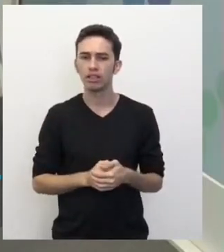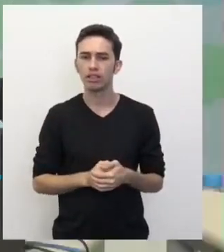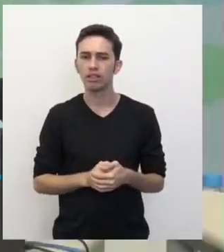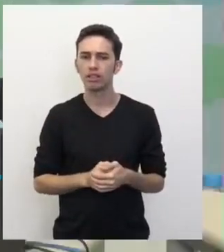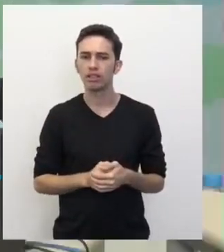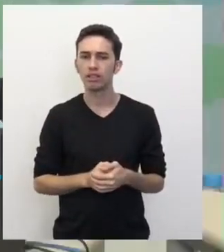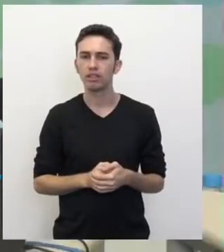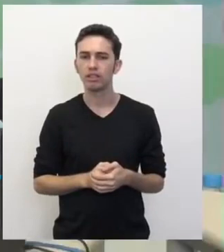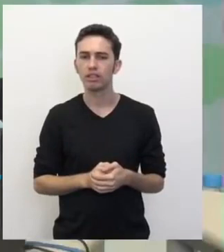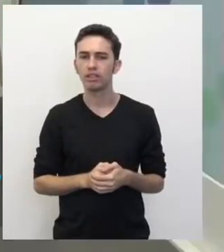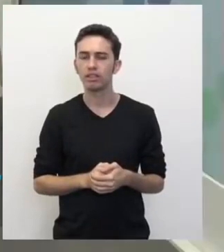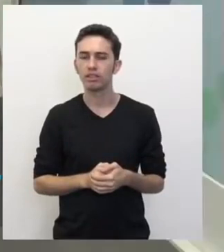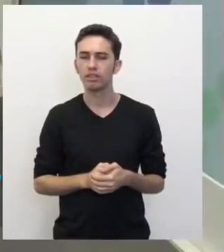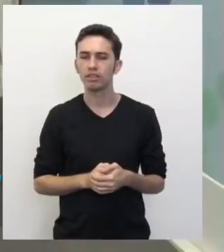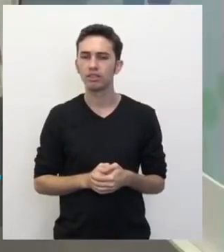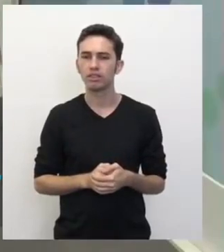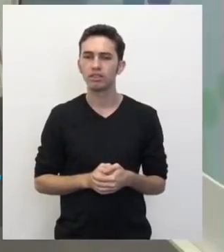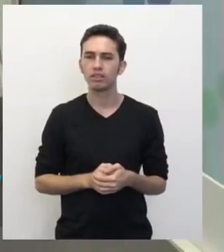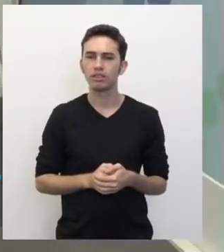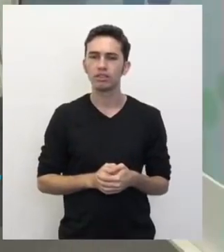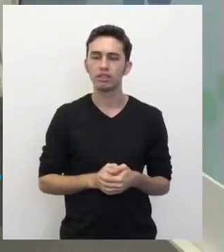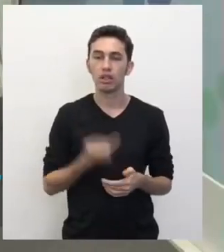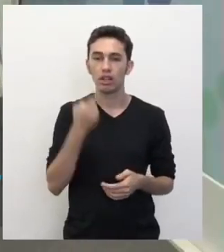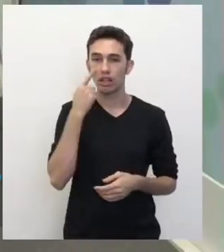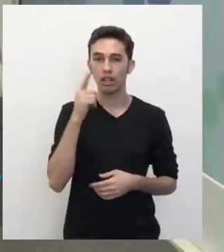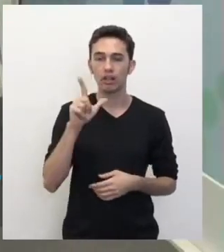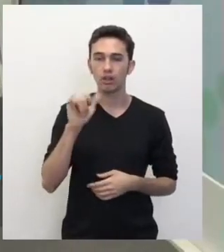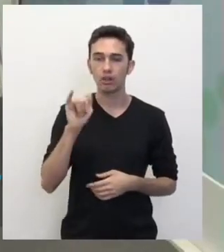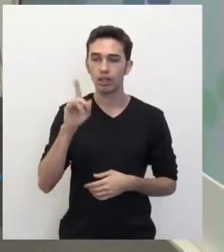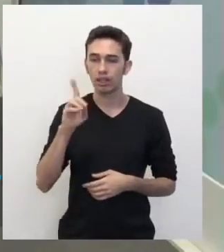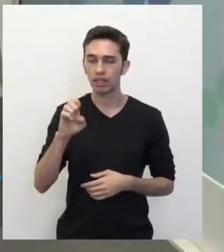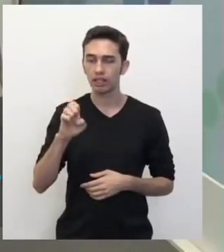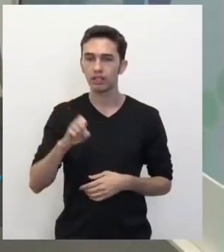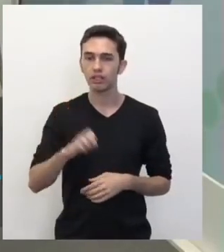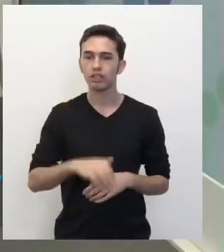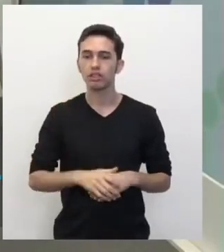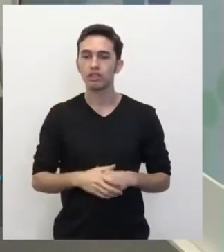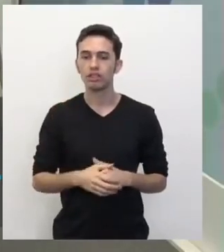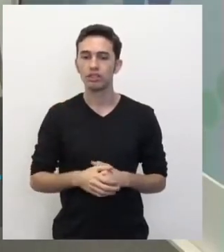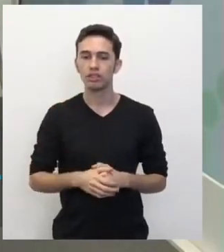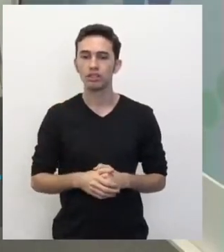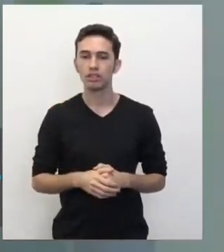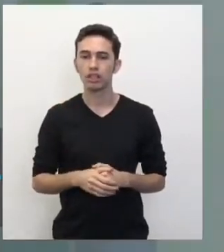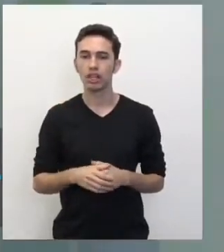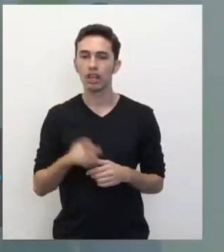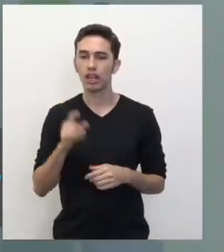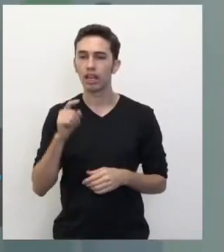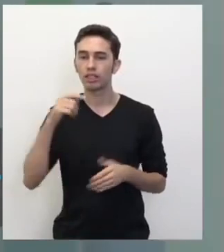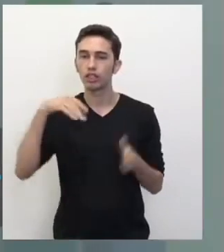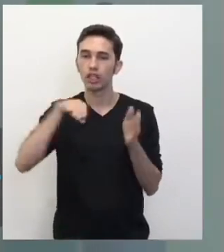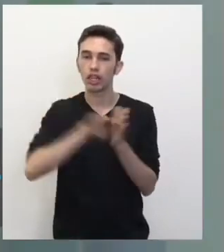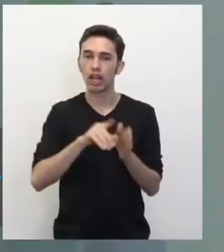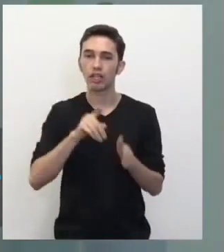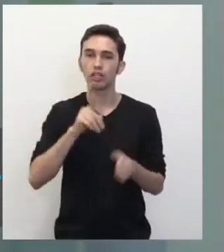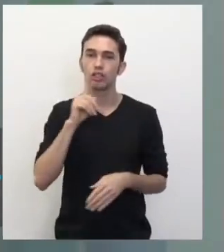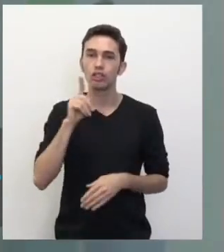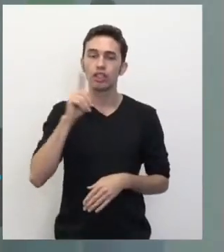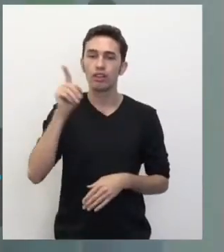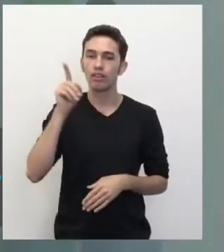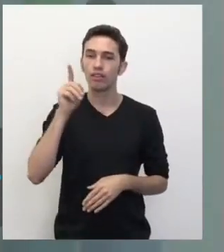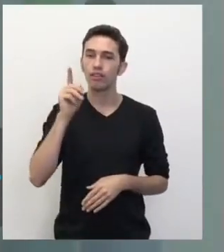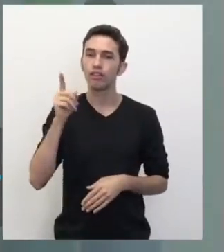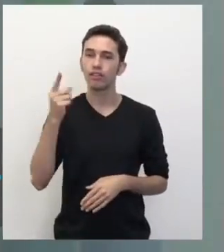quê? Porque olha ali o que tá no lead, gente. As ararinhas azuis chegaram no Brasil dia 3 de março. Então, o que tá falando? Tem